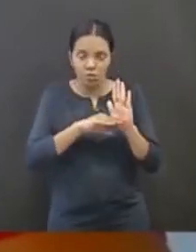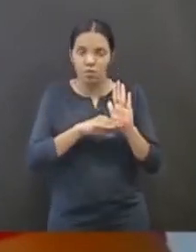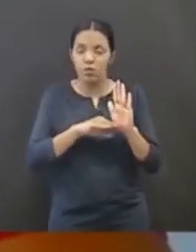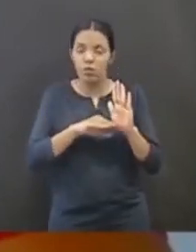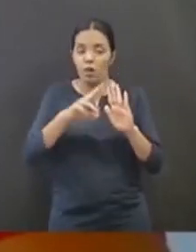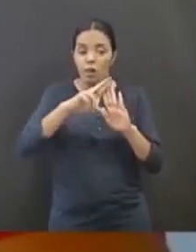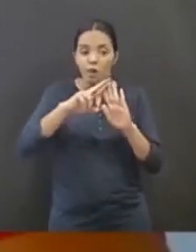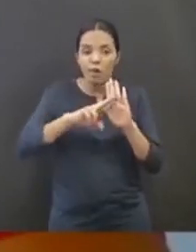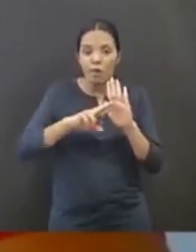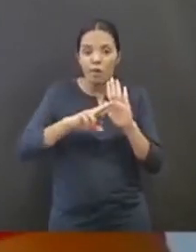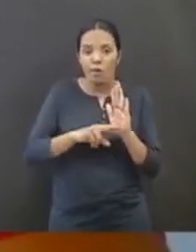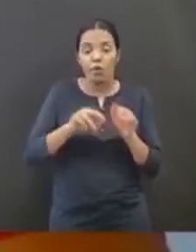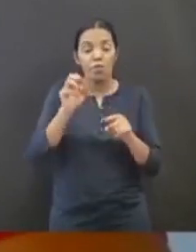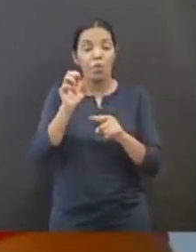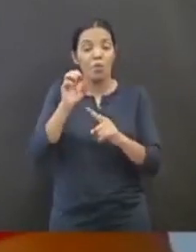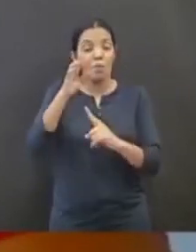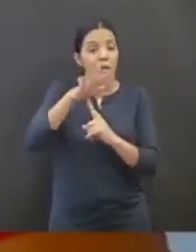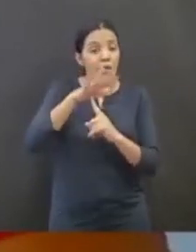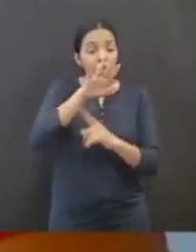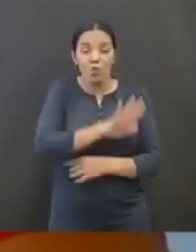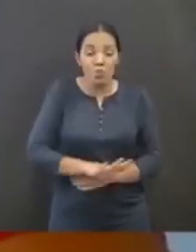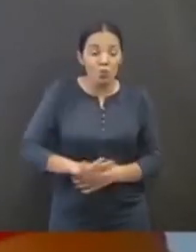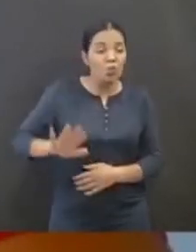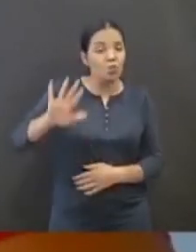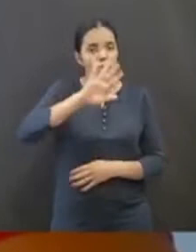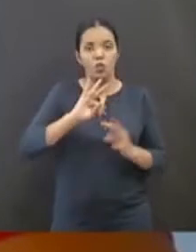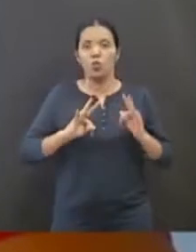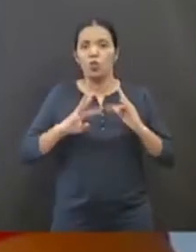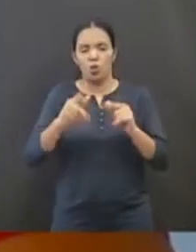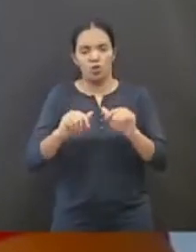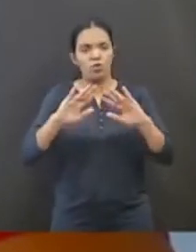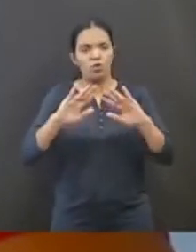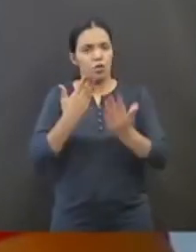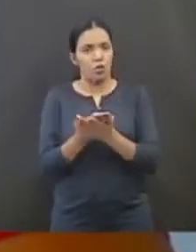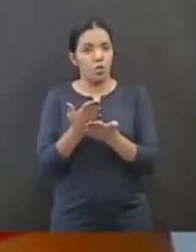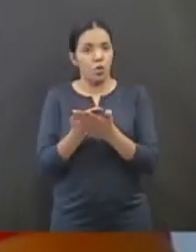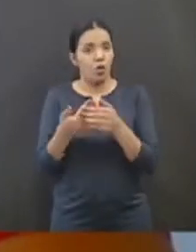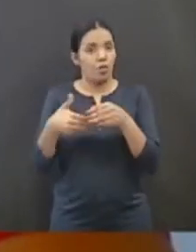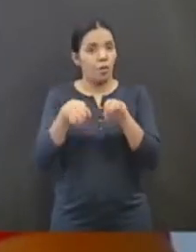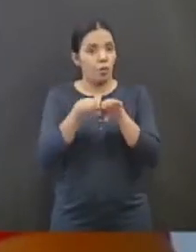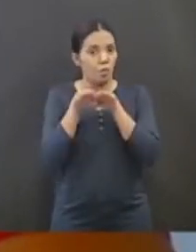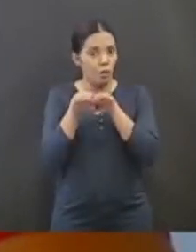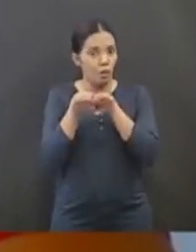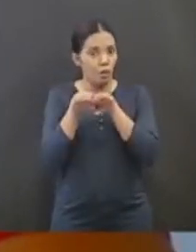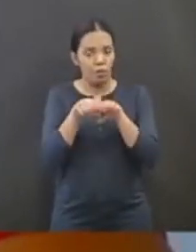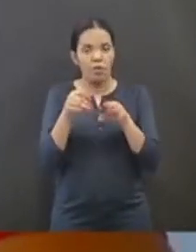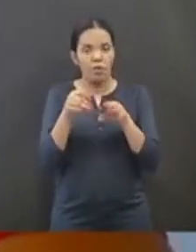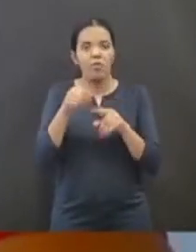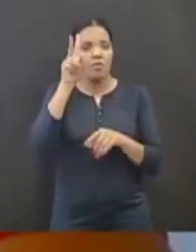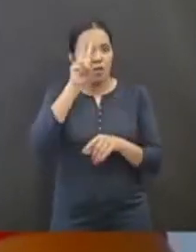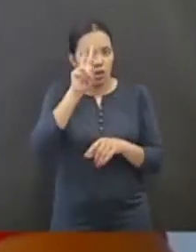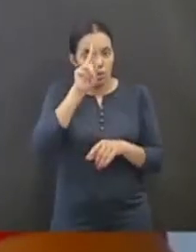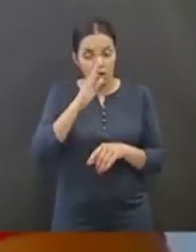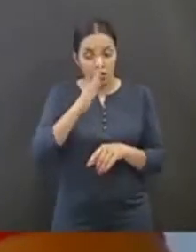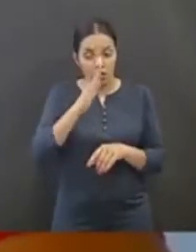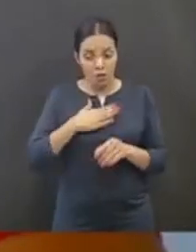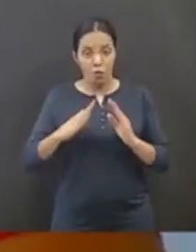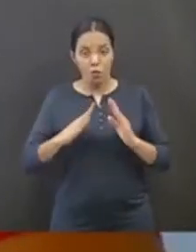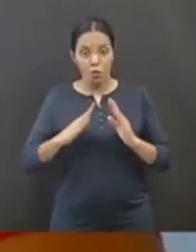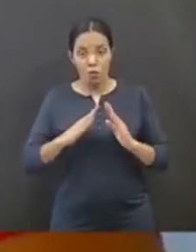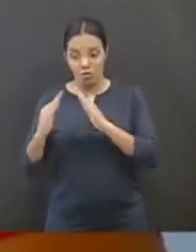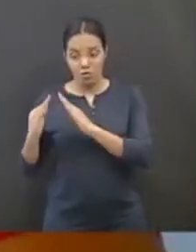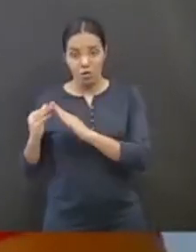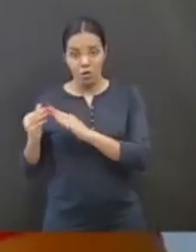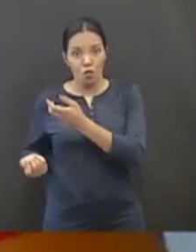todo o estado do Paraná, seguido por todas as escolas. Lembrem-se, se a casa do meu vizinho está pegando fogo, a minha casa